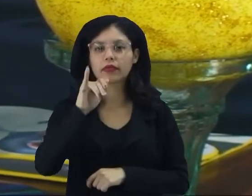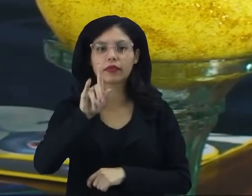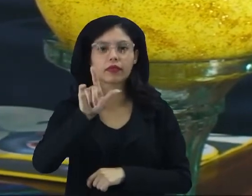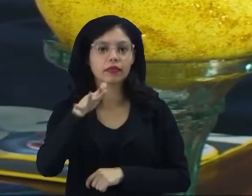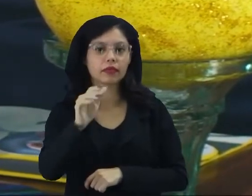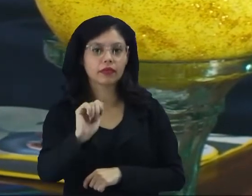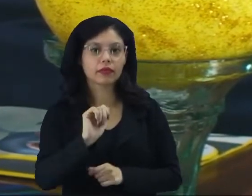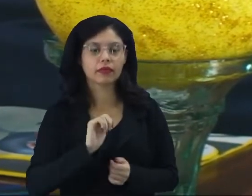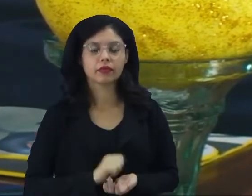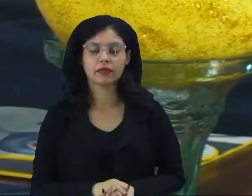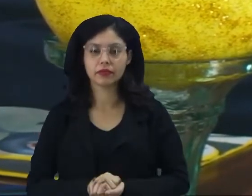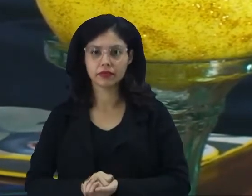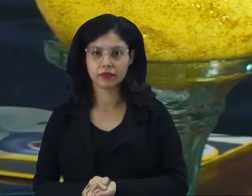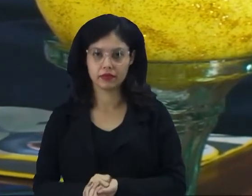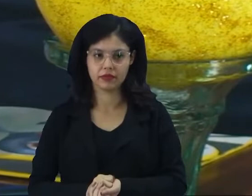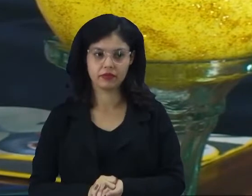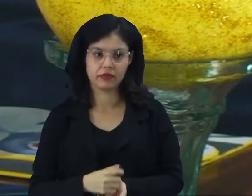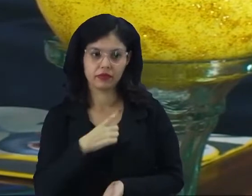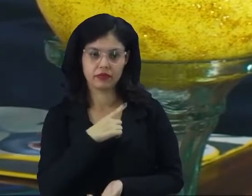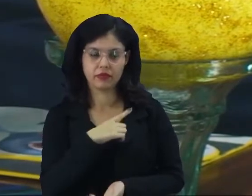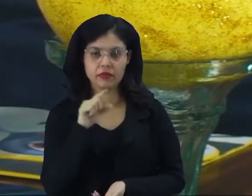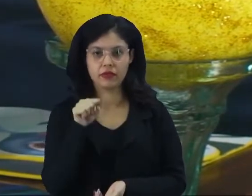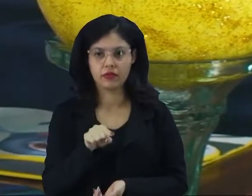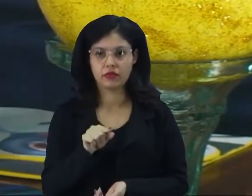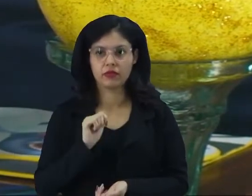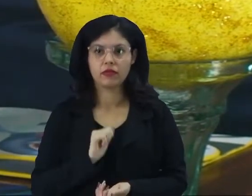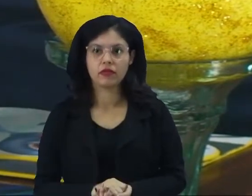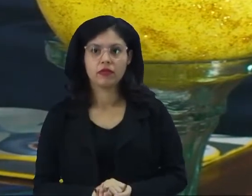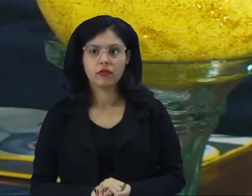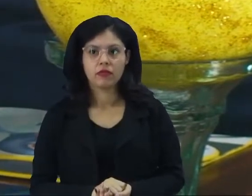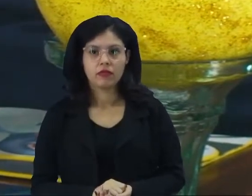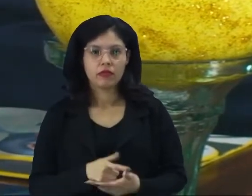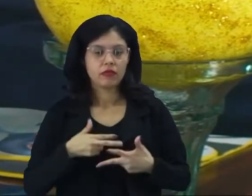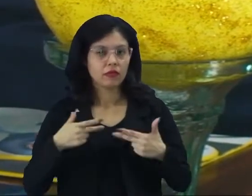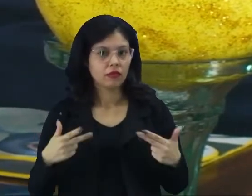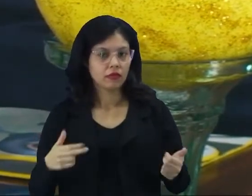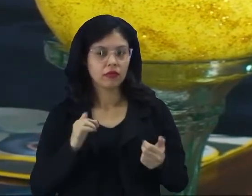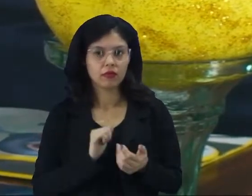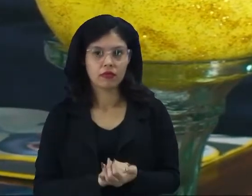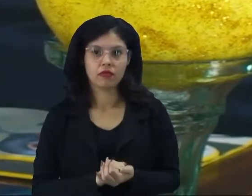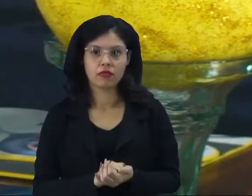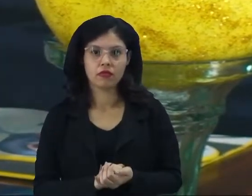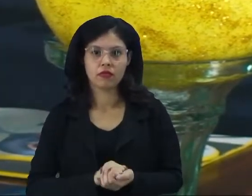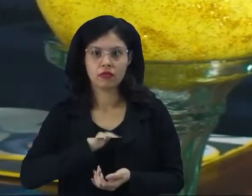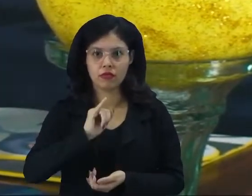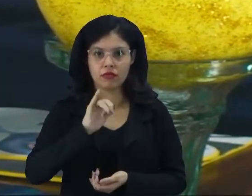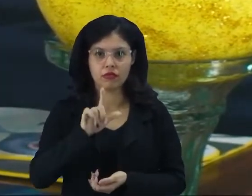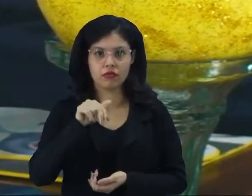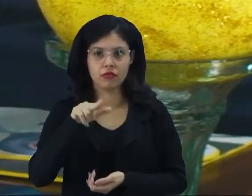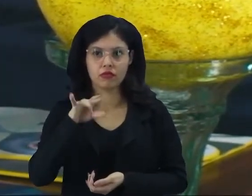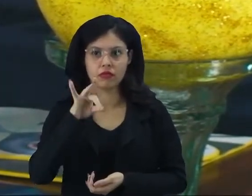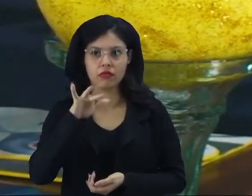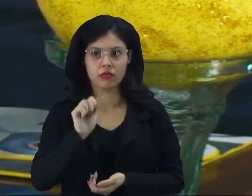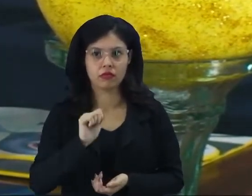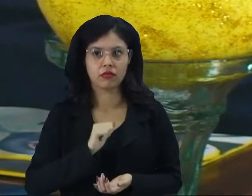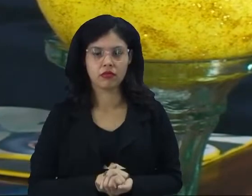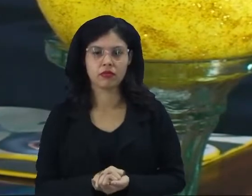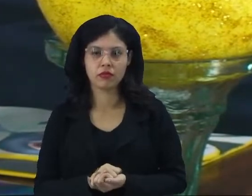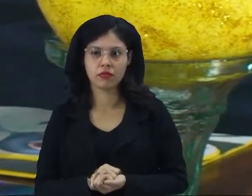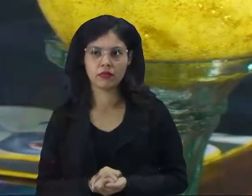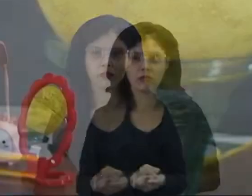a energia da pilha que tem aqui dentro. Então, é um objeto iluminado,